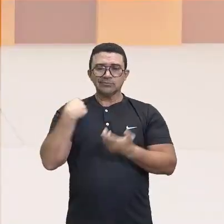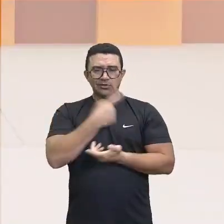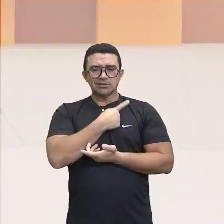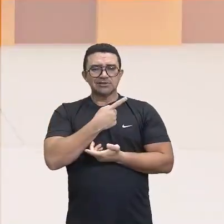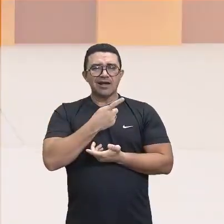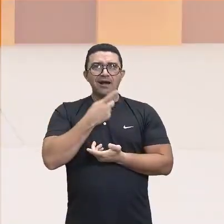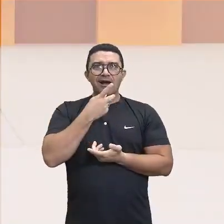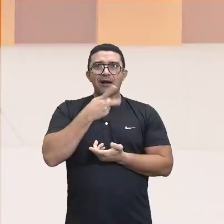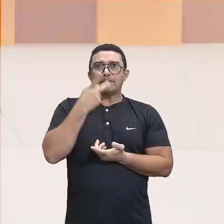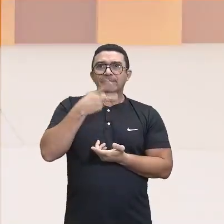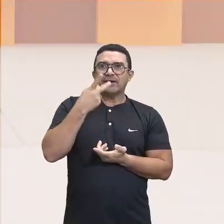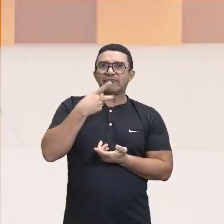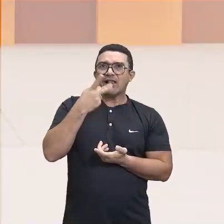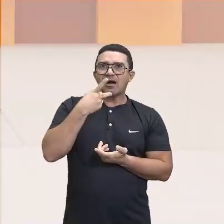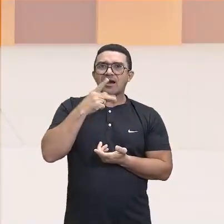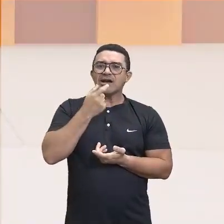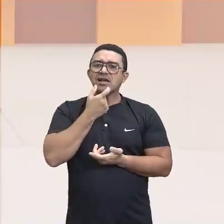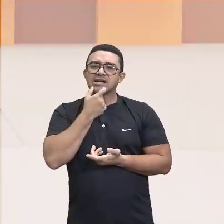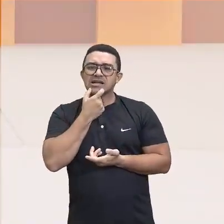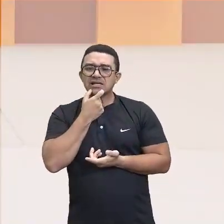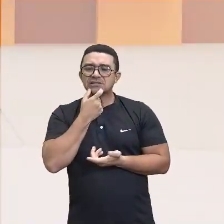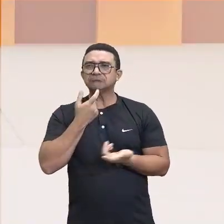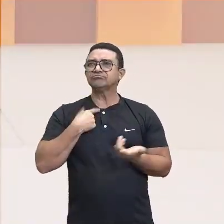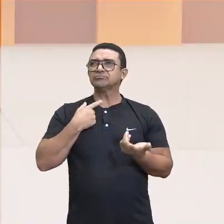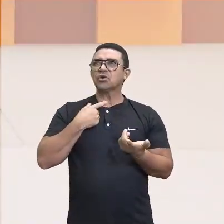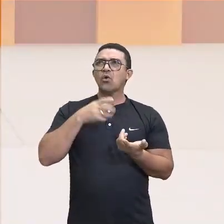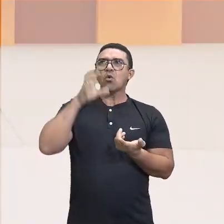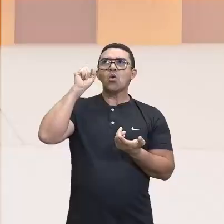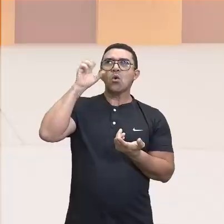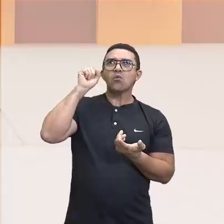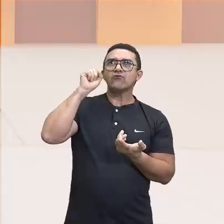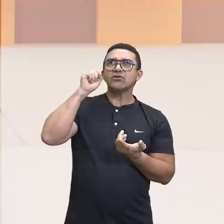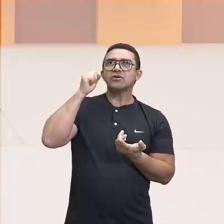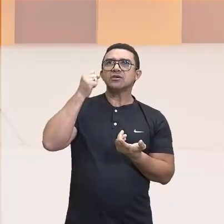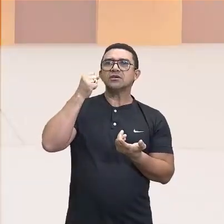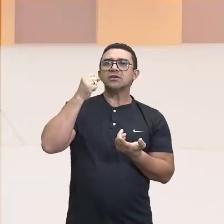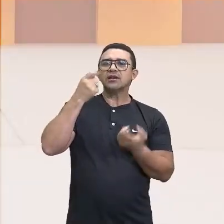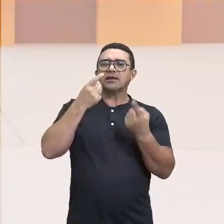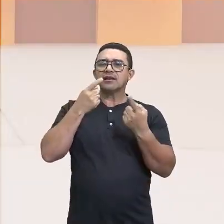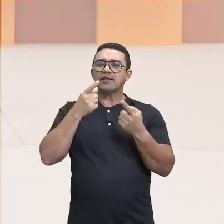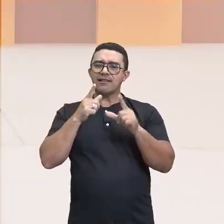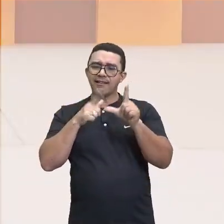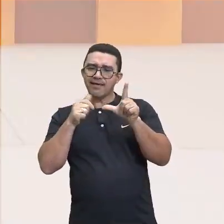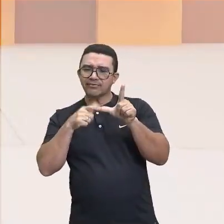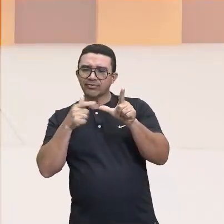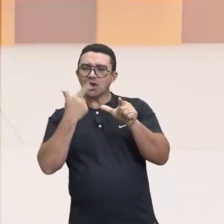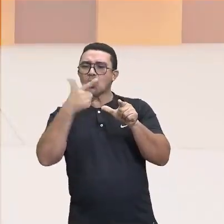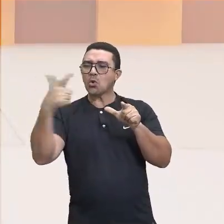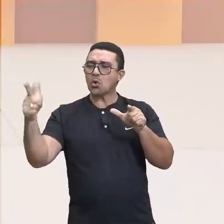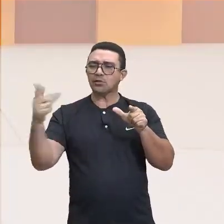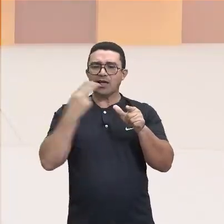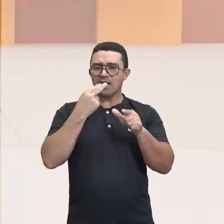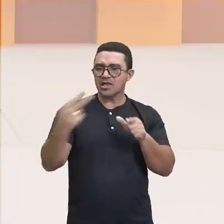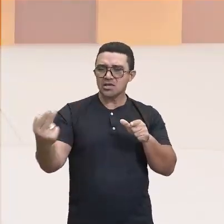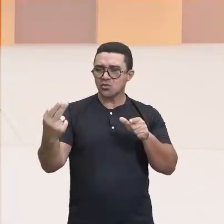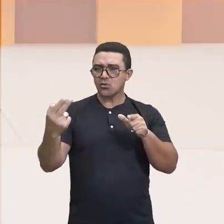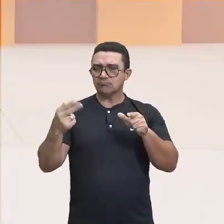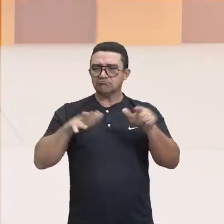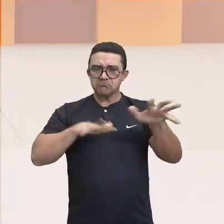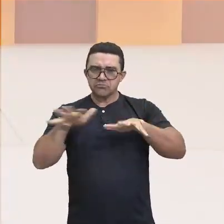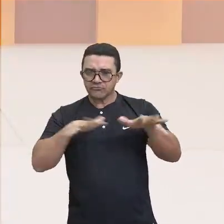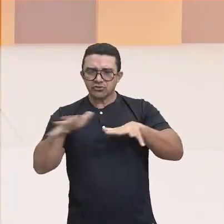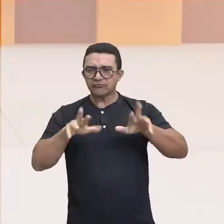falar inglês na escola, ou a gente ouvindo música, né, de outros países ali, em outras línguas, ritmos diferentes do